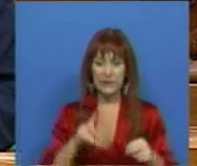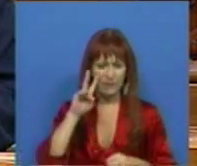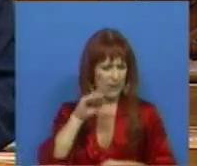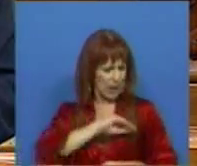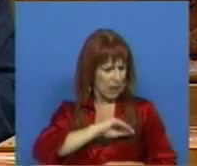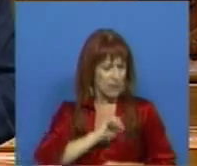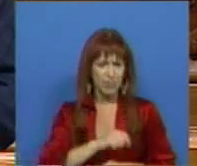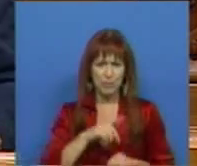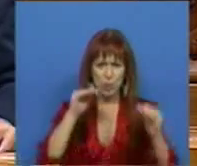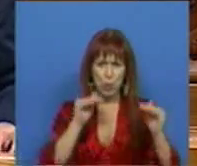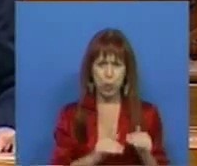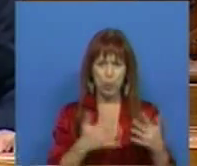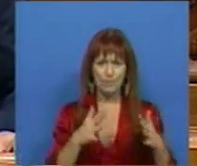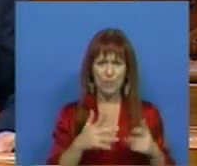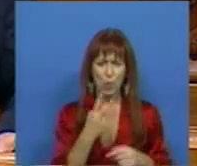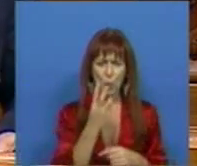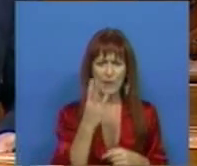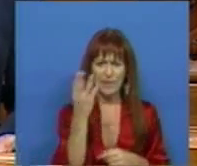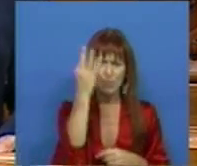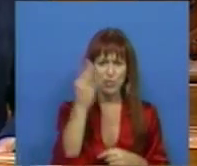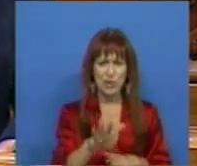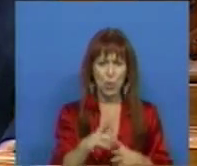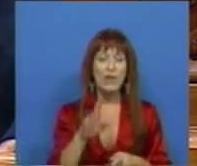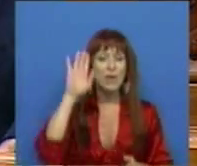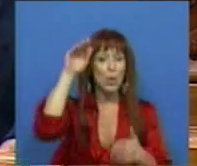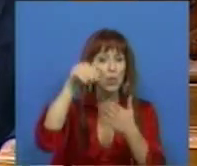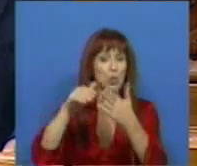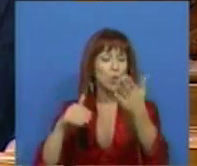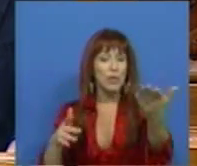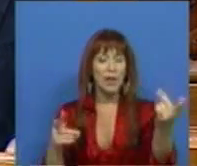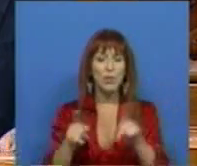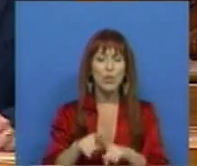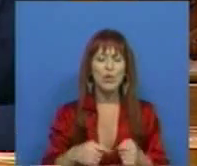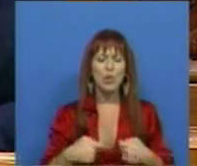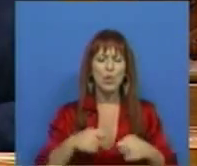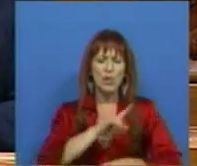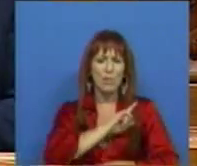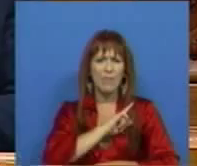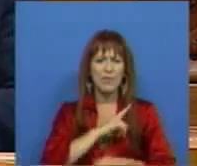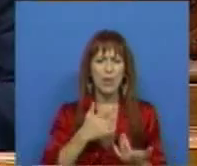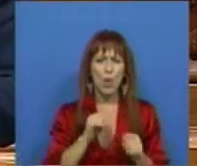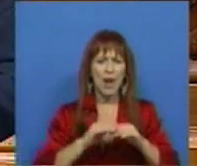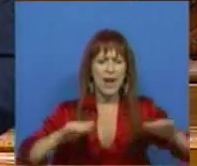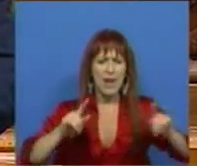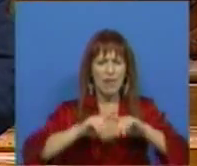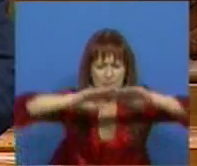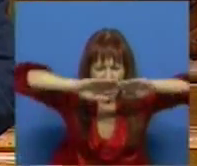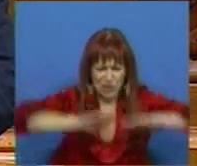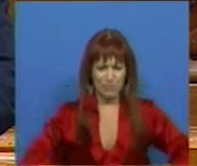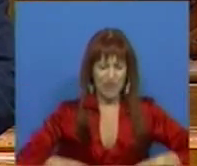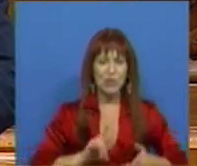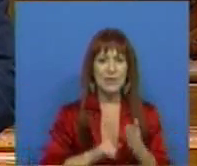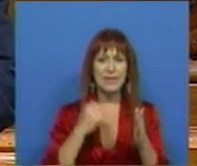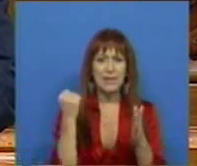seus rendimentos diminuir quase 3%. Resultado, o consumo privado vai ficar no nível mais baixo de